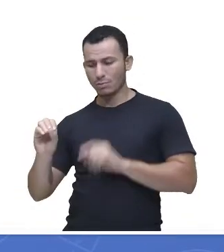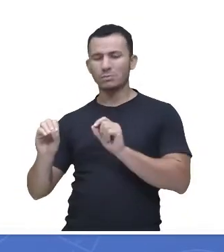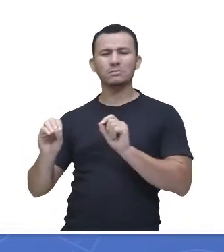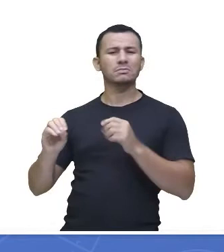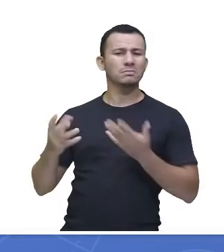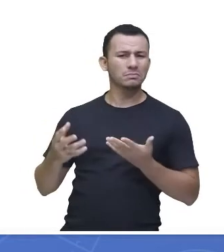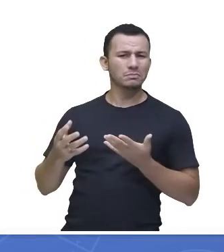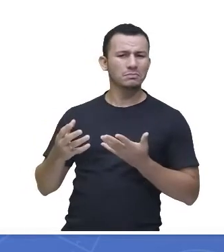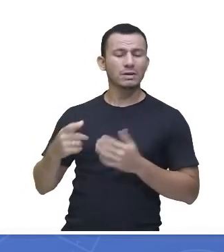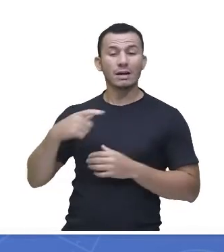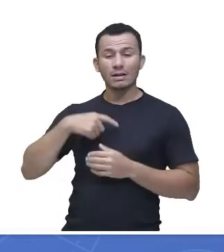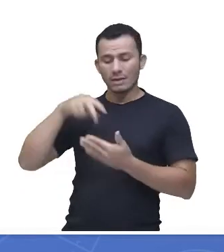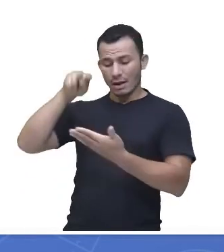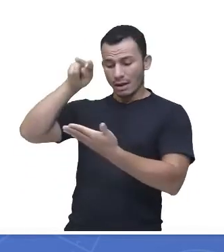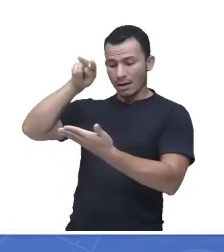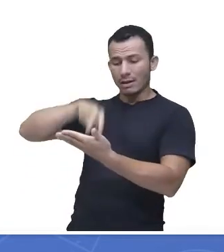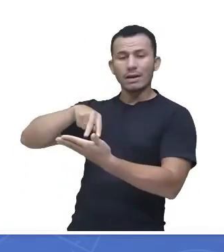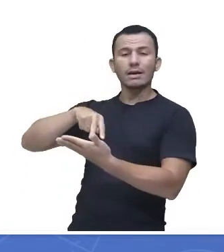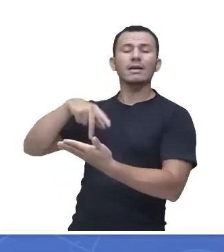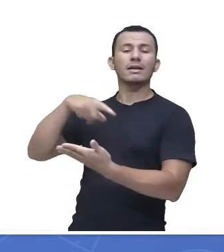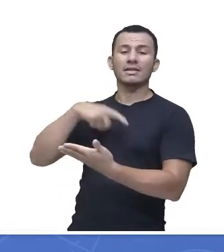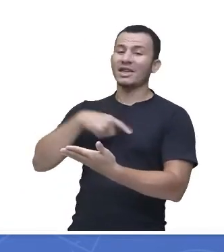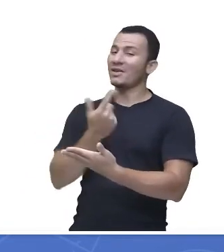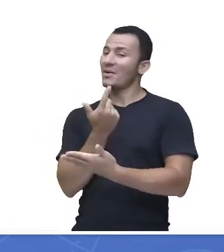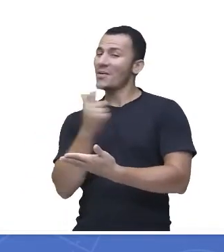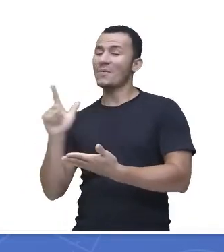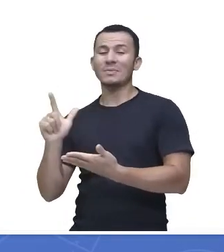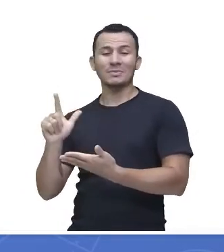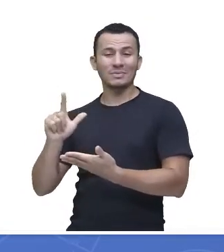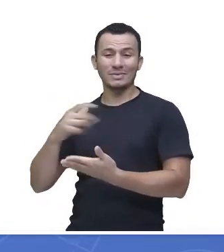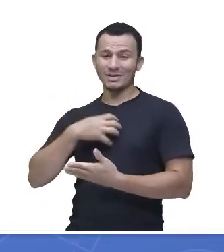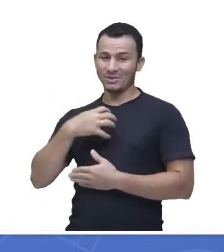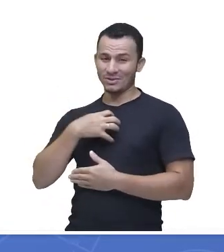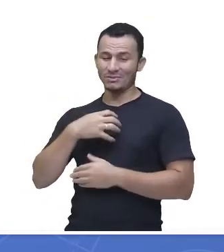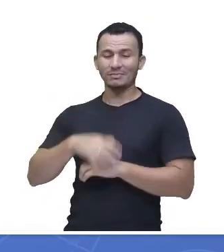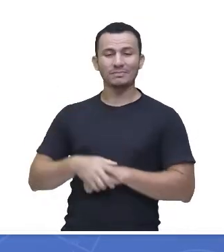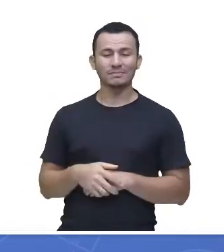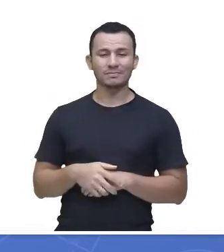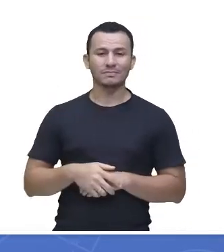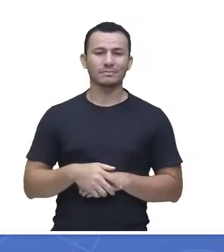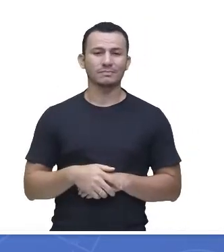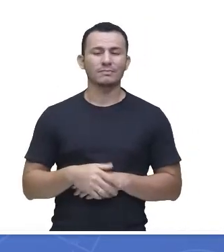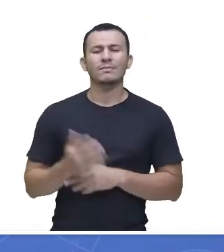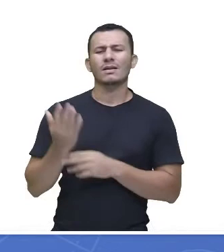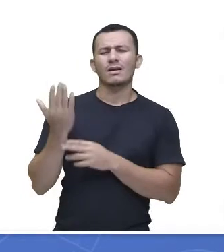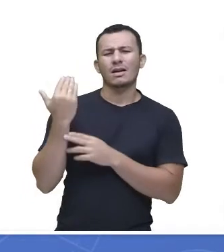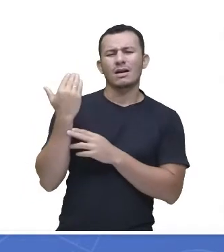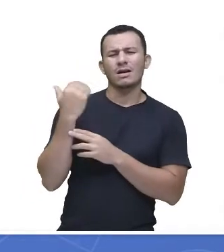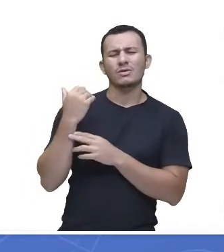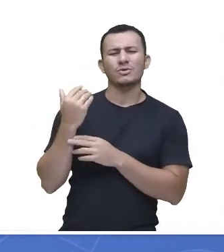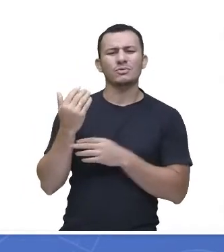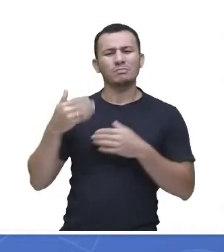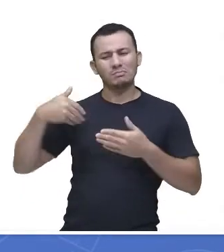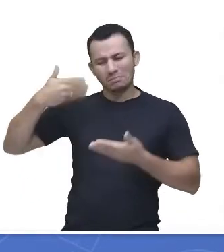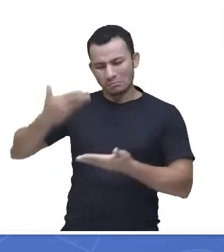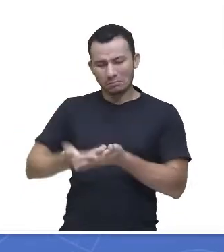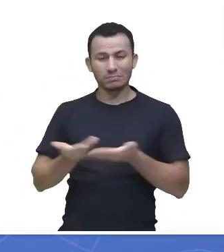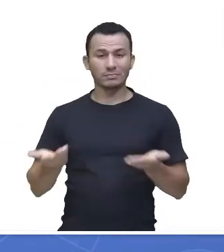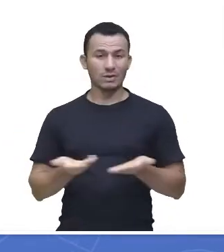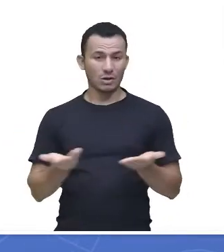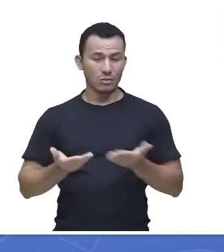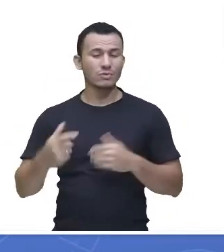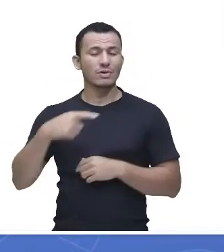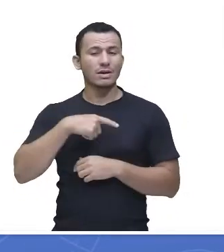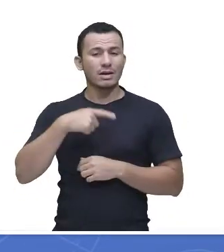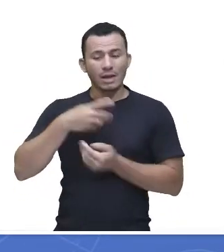do que está escrito aí, ela permite outra explicação. Antigamente, e às vezes até hoje, eu ainda ouço as pessoas dizerem